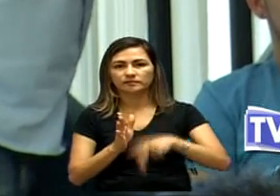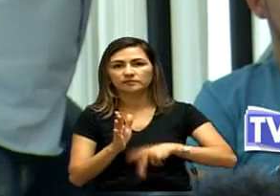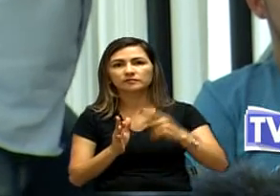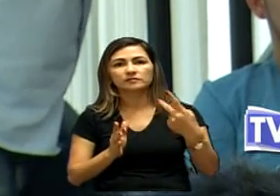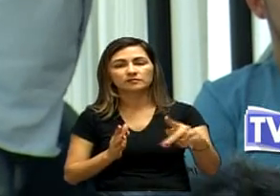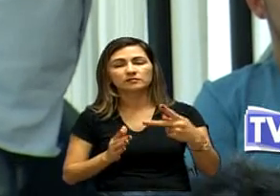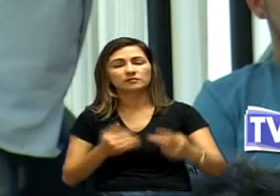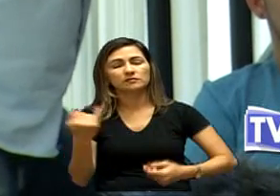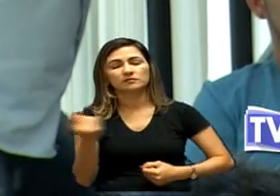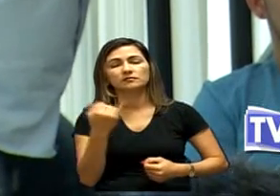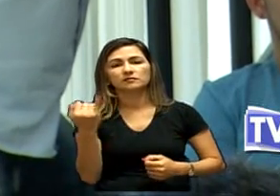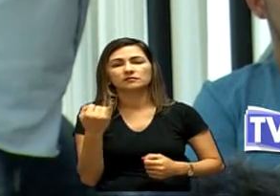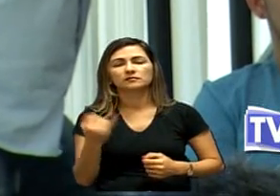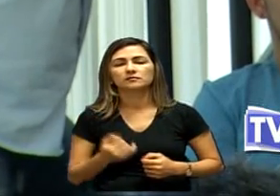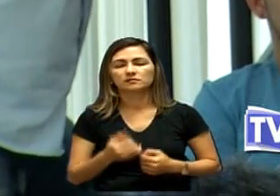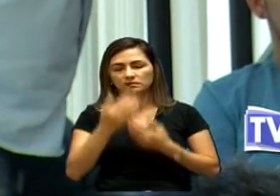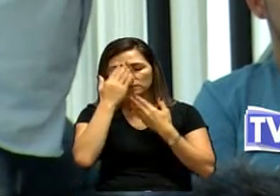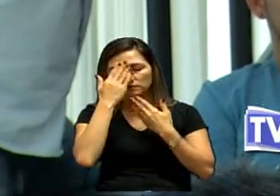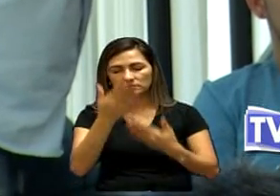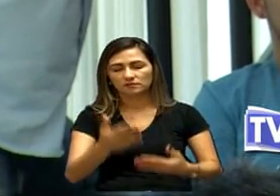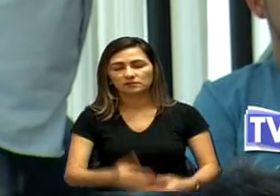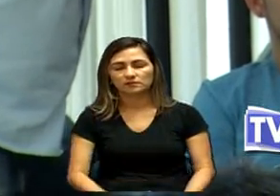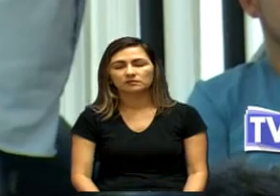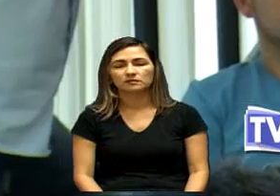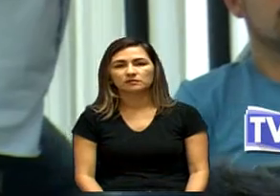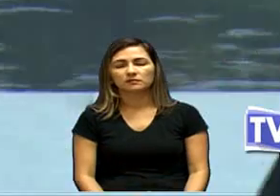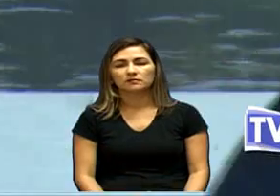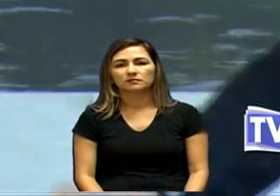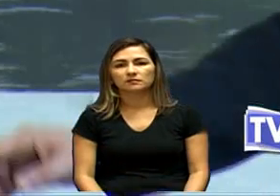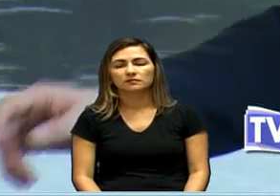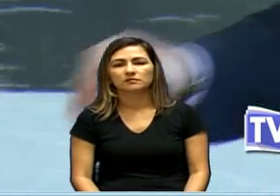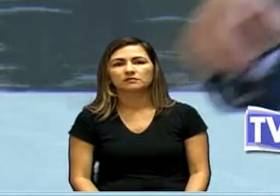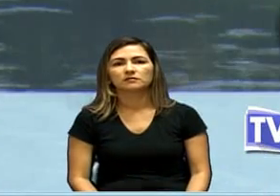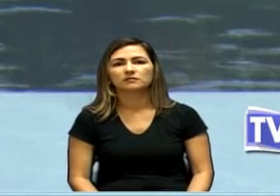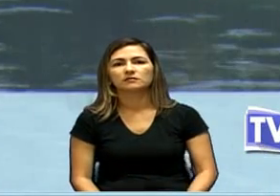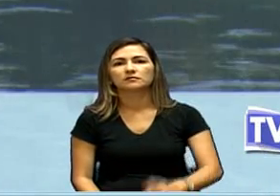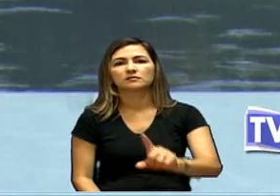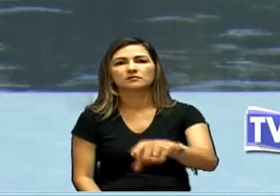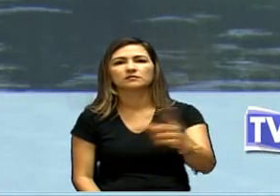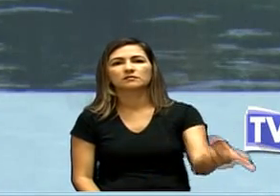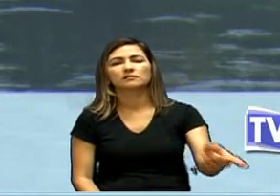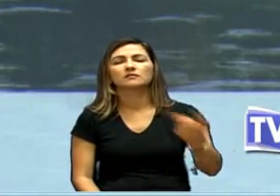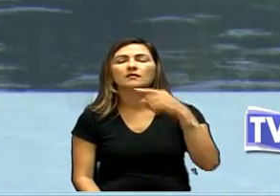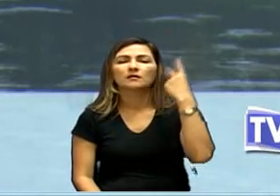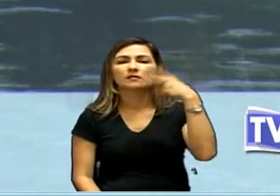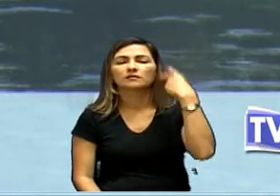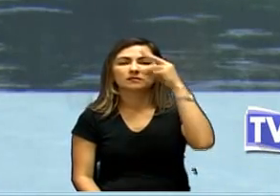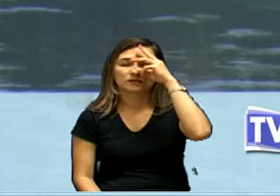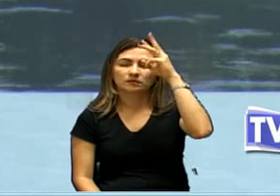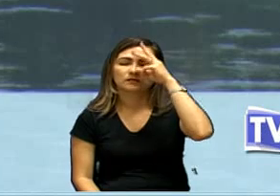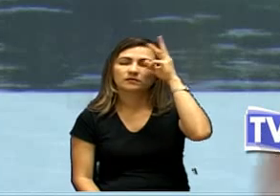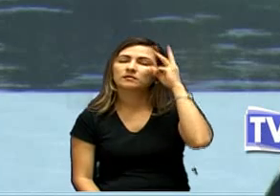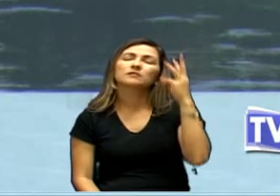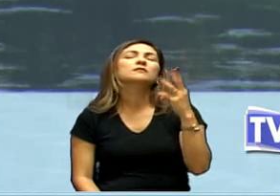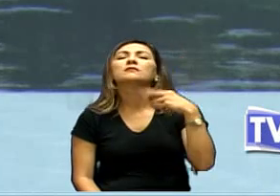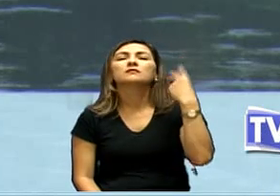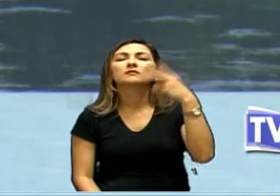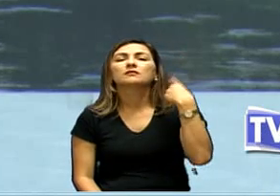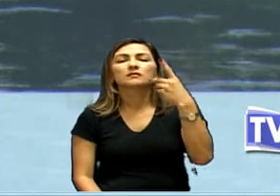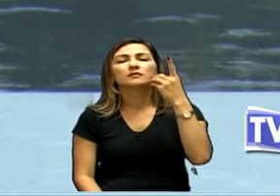minha preocupação é nesse sentido. Obrigada. Eu que agradeço, vereador. Tem ainda o Vanderlei, o Nenê e o Dini que fala de